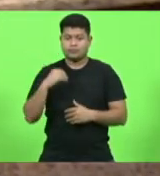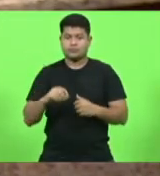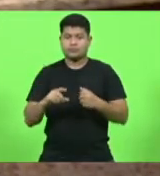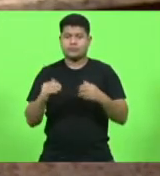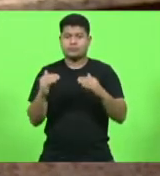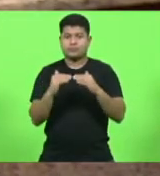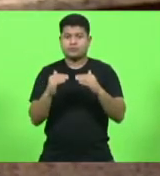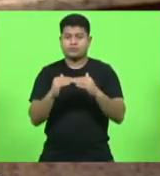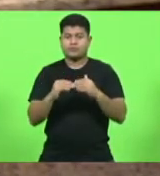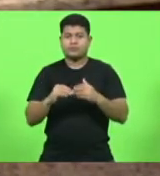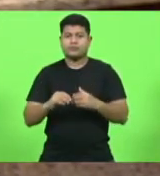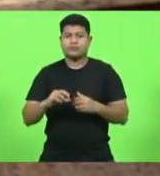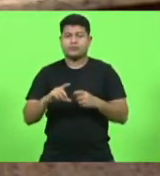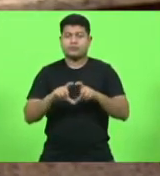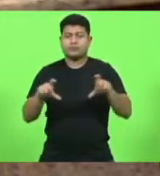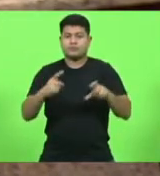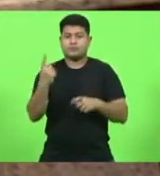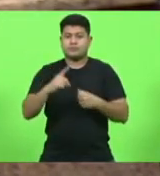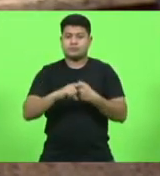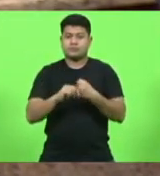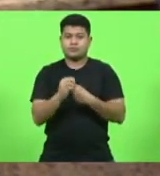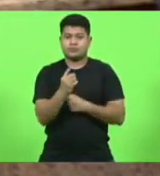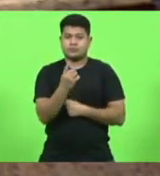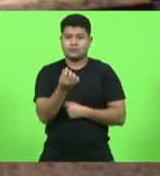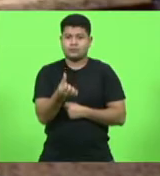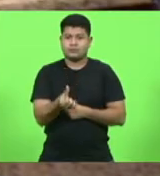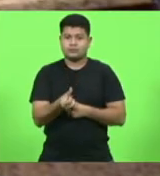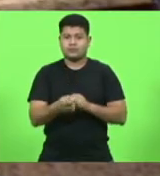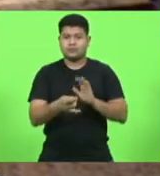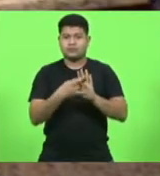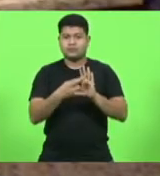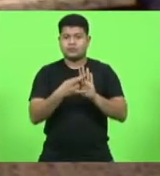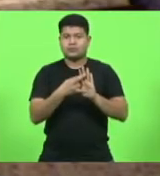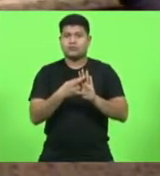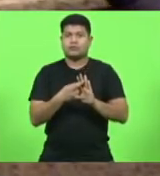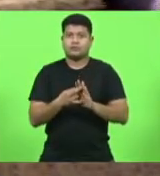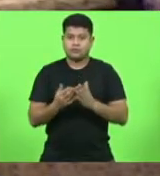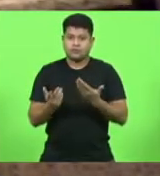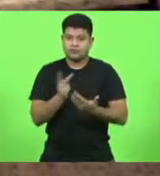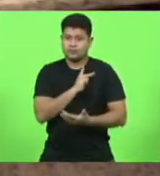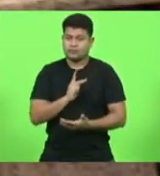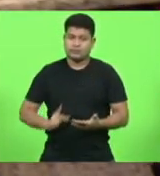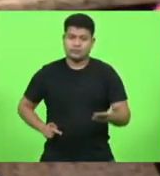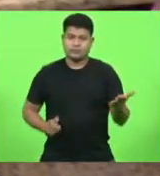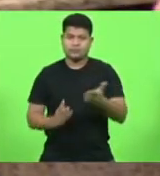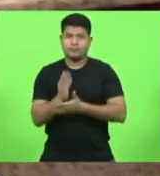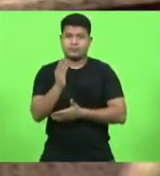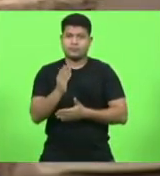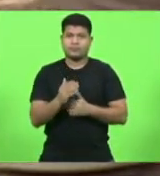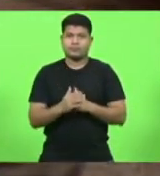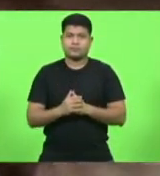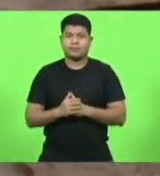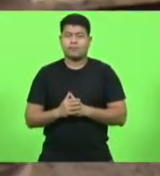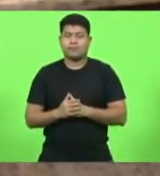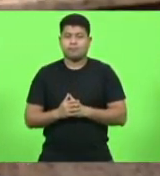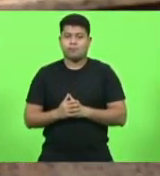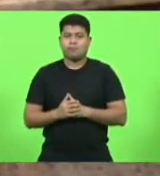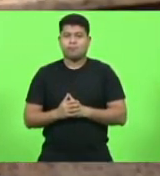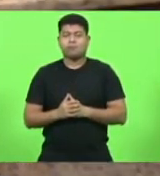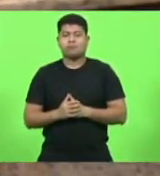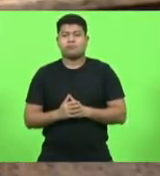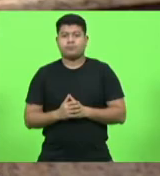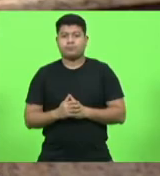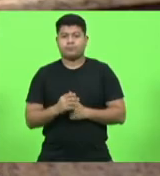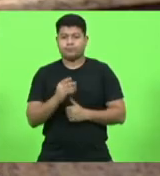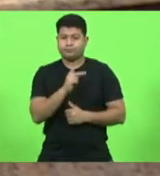em consonância com o parágrafo primeiro do artigo 106 do regimento interno, o senhor presidente deu-a por aprovada. Expediente.